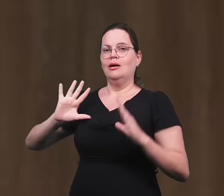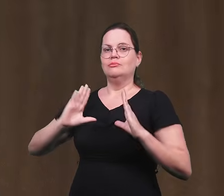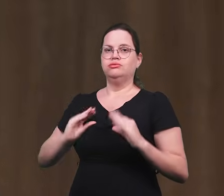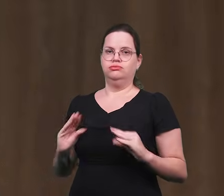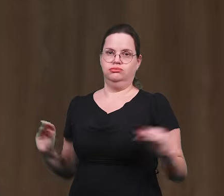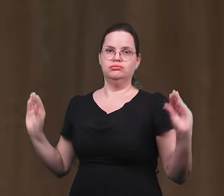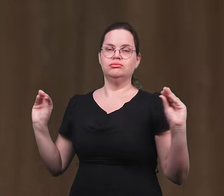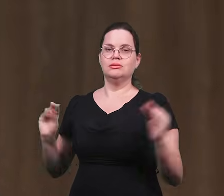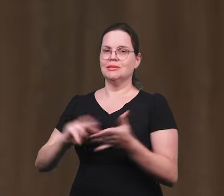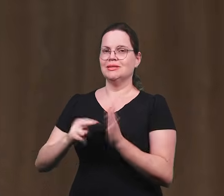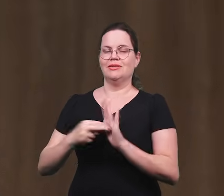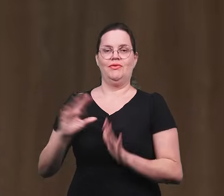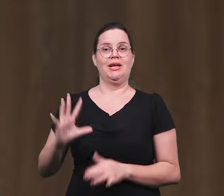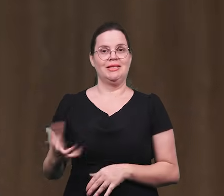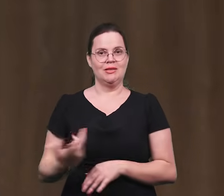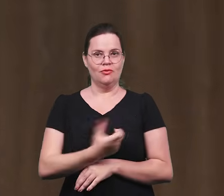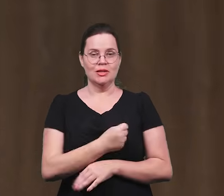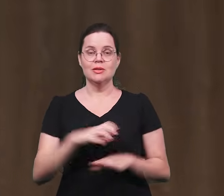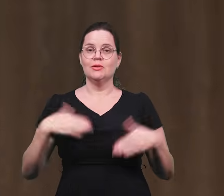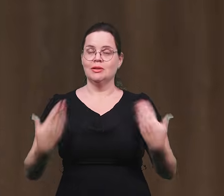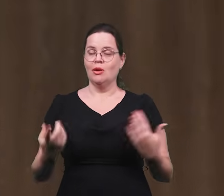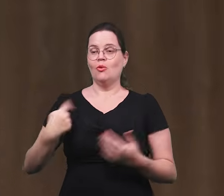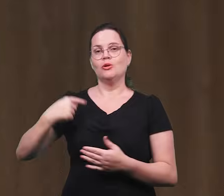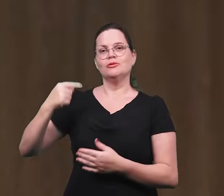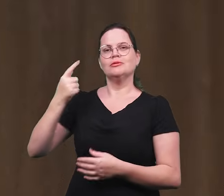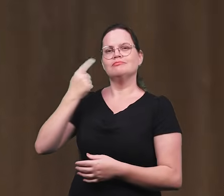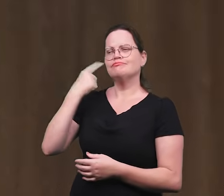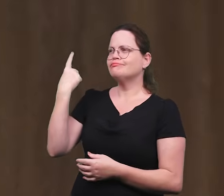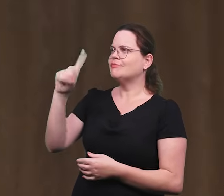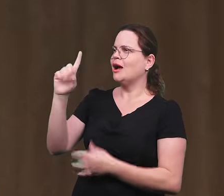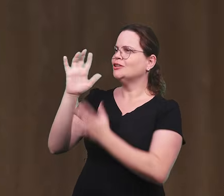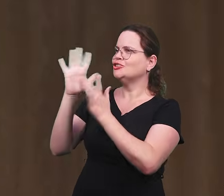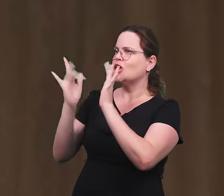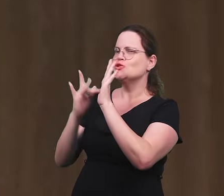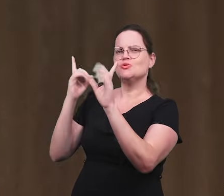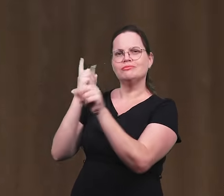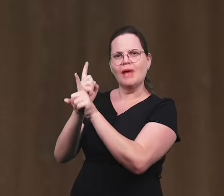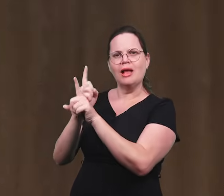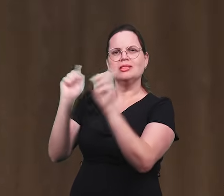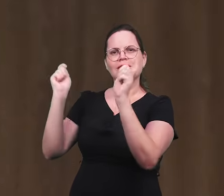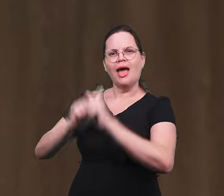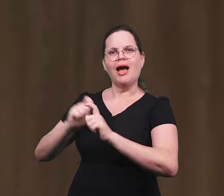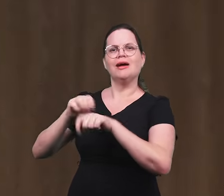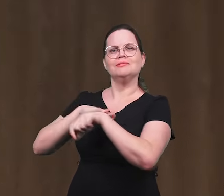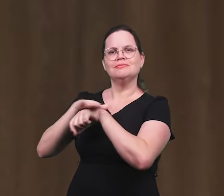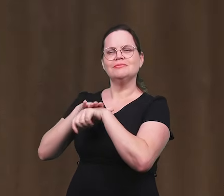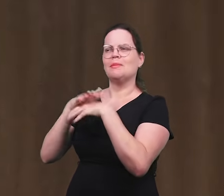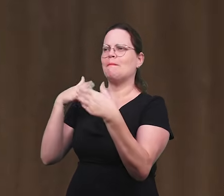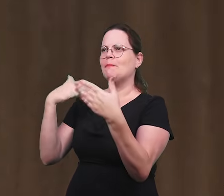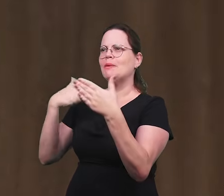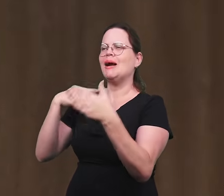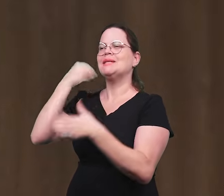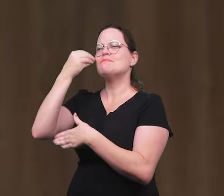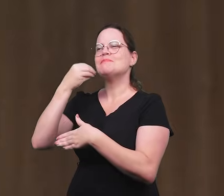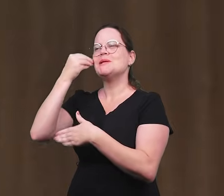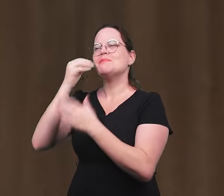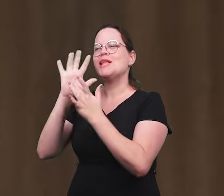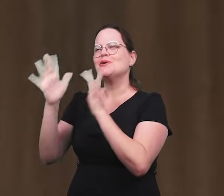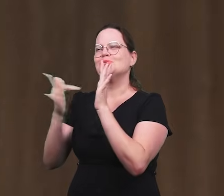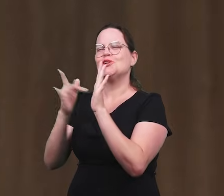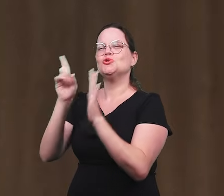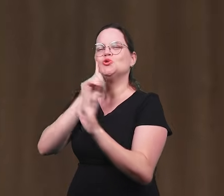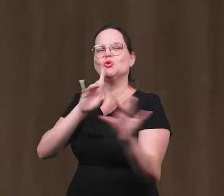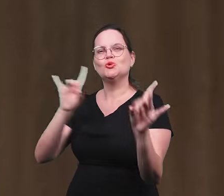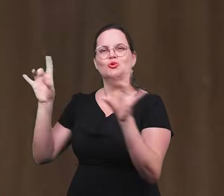encontramos Jesus, que é essa fonte de águas vivas, que é essa fonte em movimento, porque Ele está vivo,